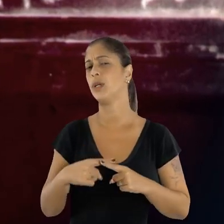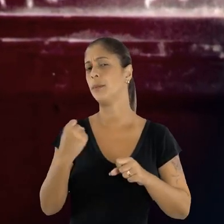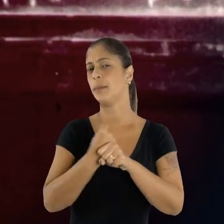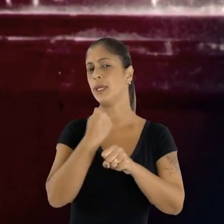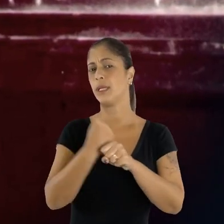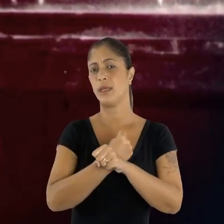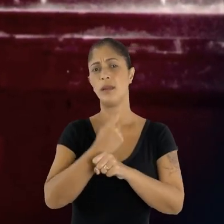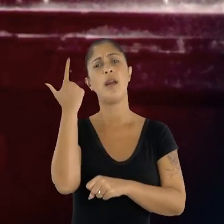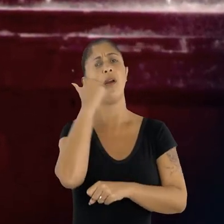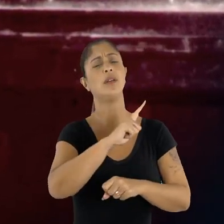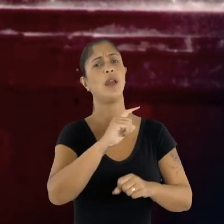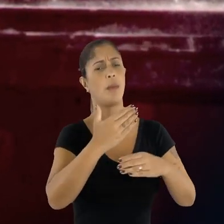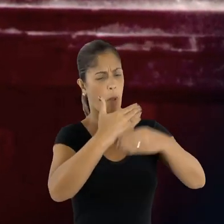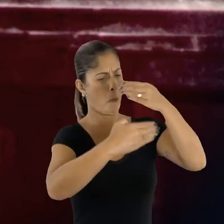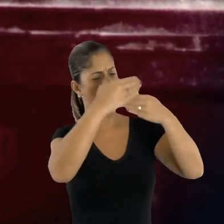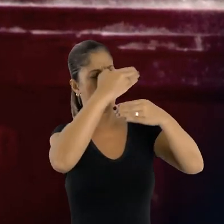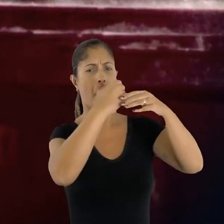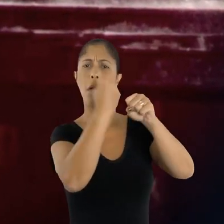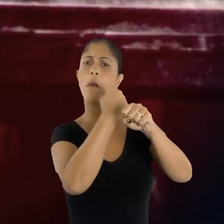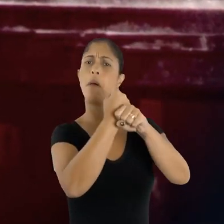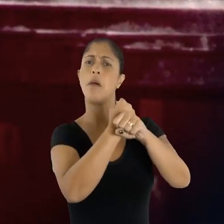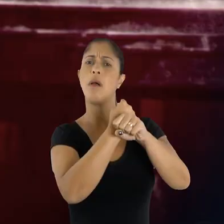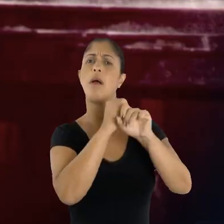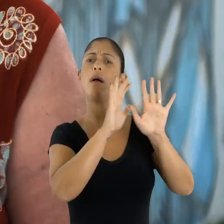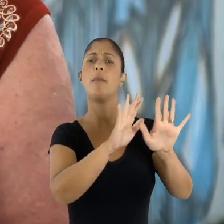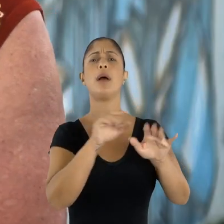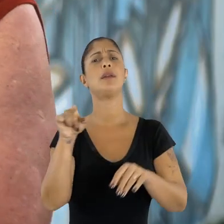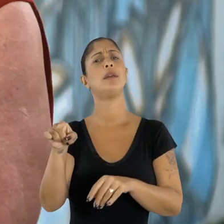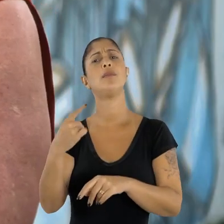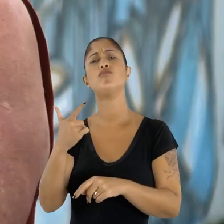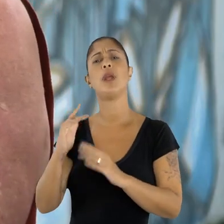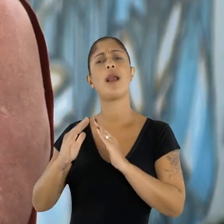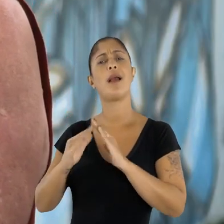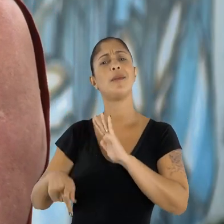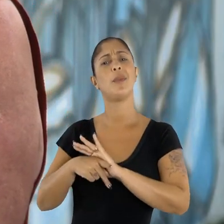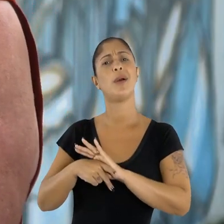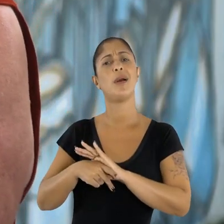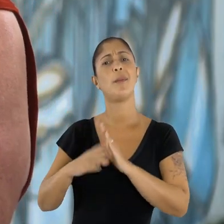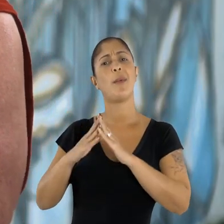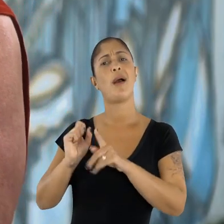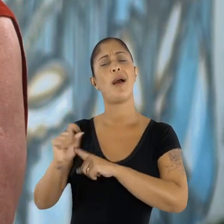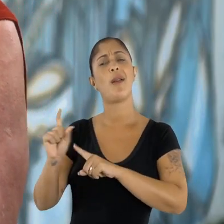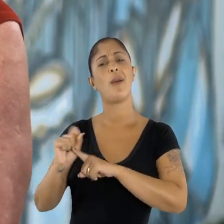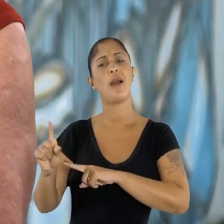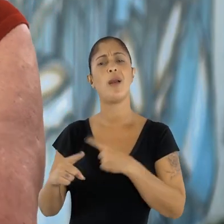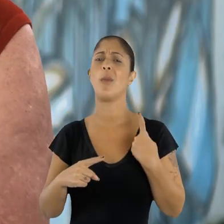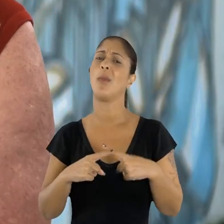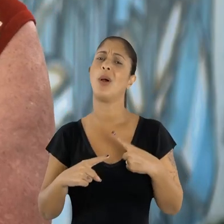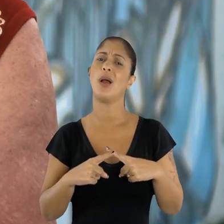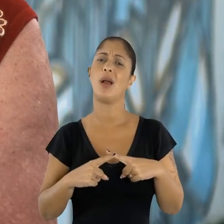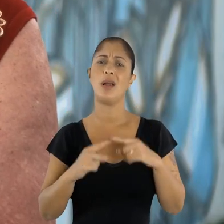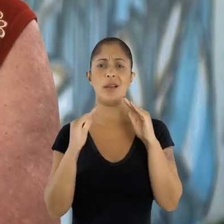será que o pedreiro constrói a casa durante a vida toda e ele não tem uma casa para morar? Ele mora de aluguel